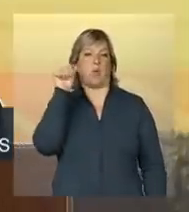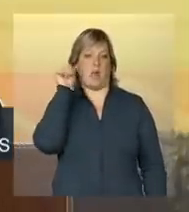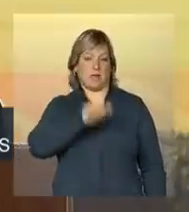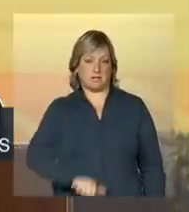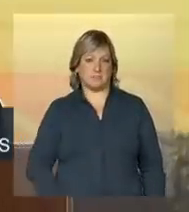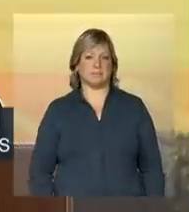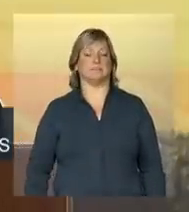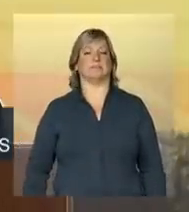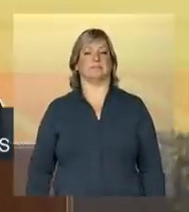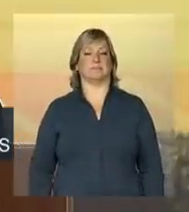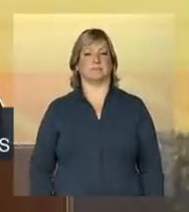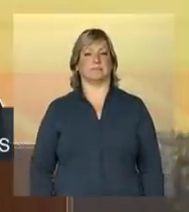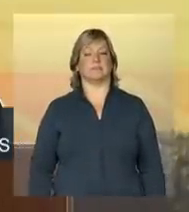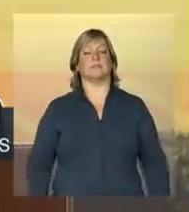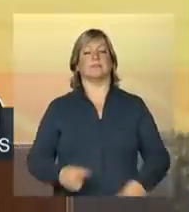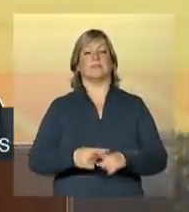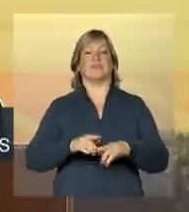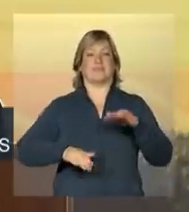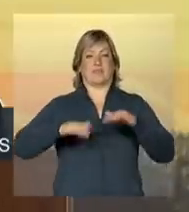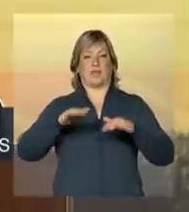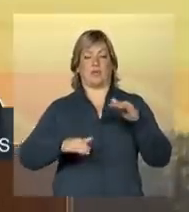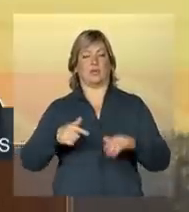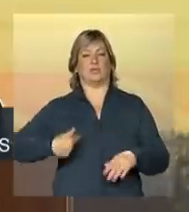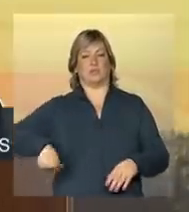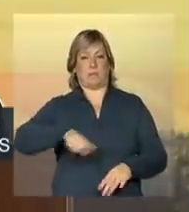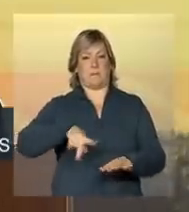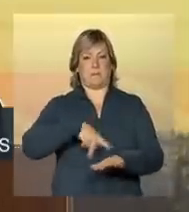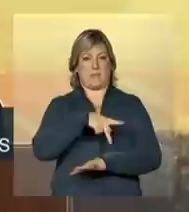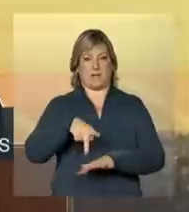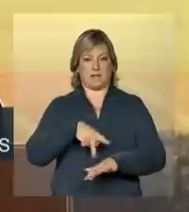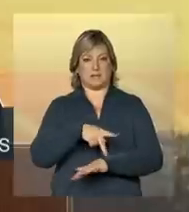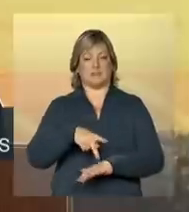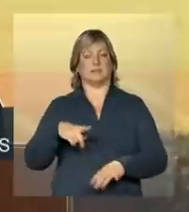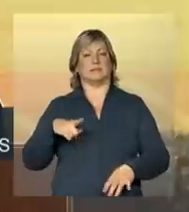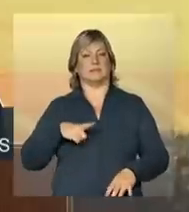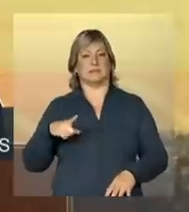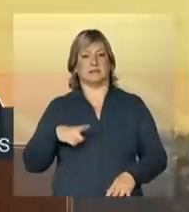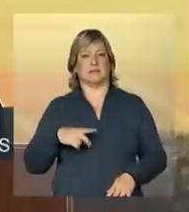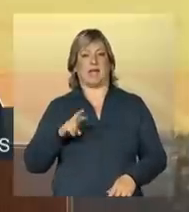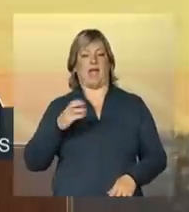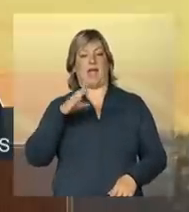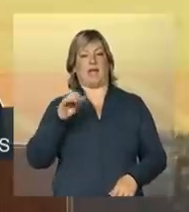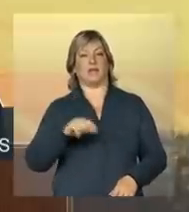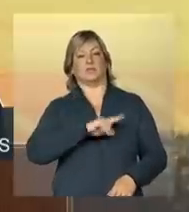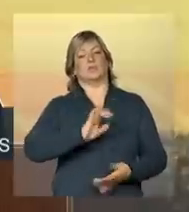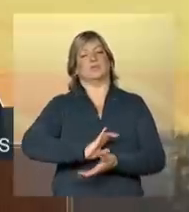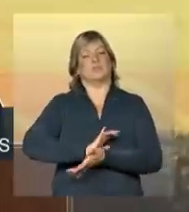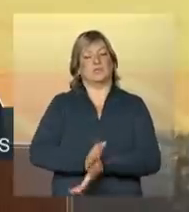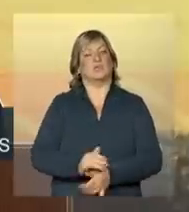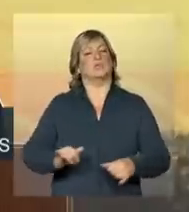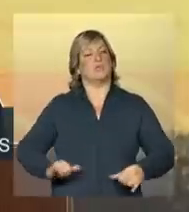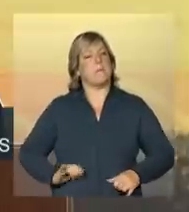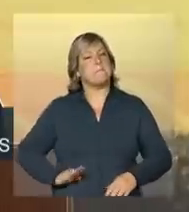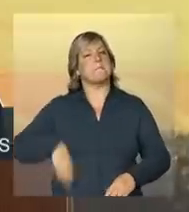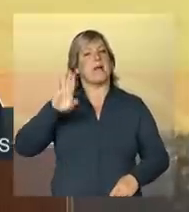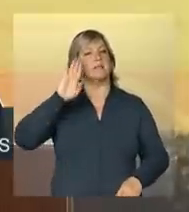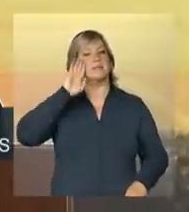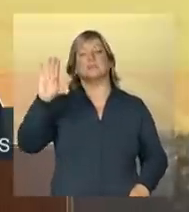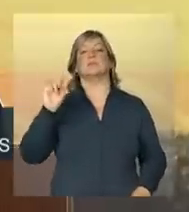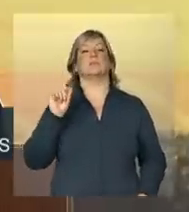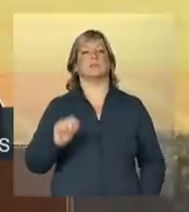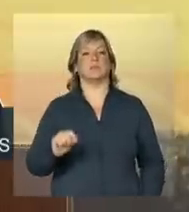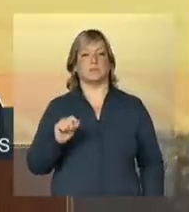feminina a desigualdade no nosso país ela tem raça ela